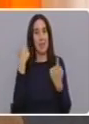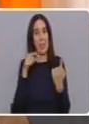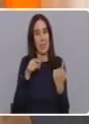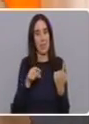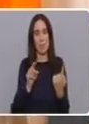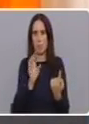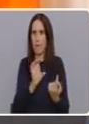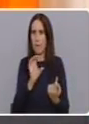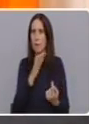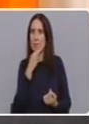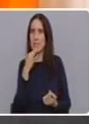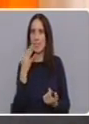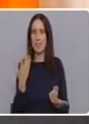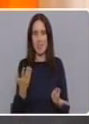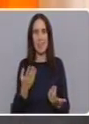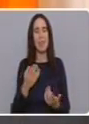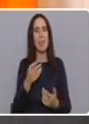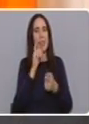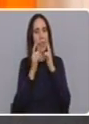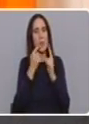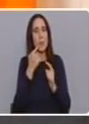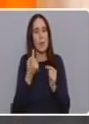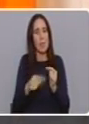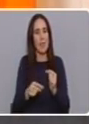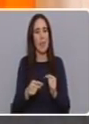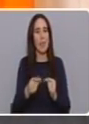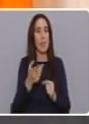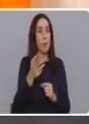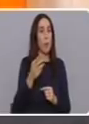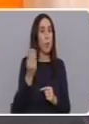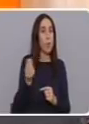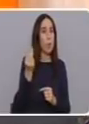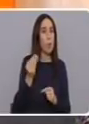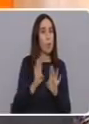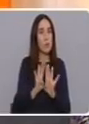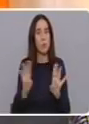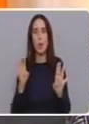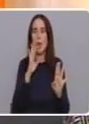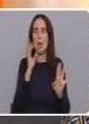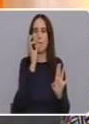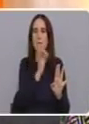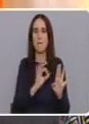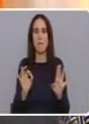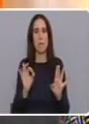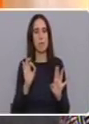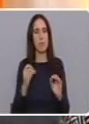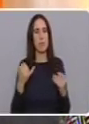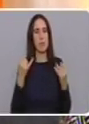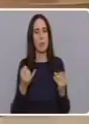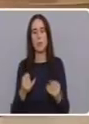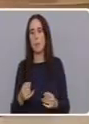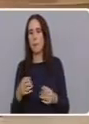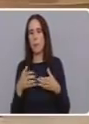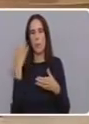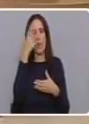de uma forma muito engraçada, tem muito humor, tem vocês, aqueles moços que viram ali cantar genialmente, têm depois também... É um elenco